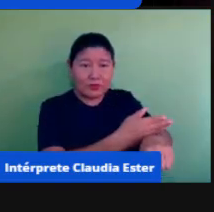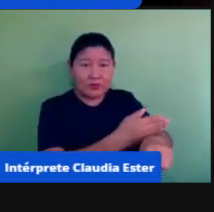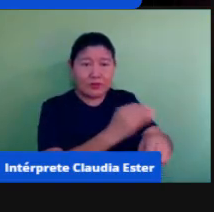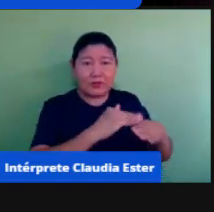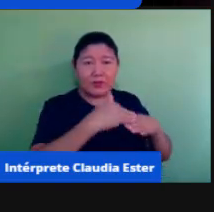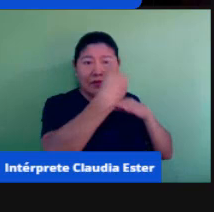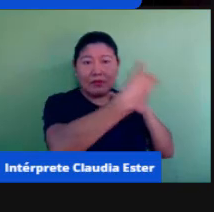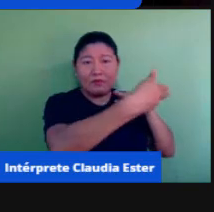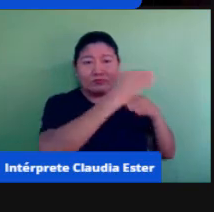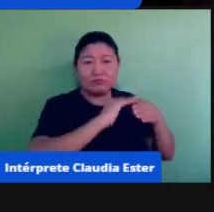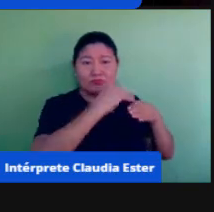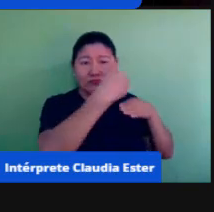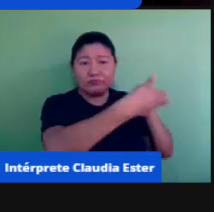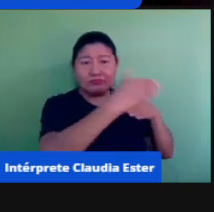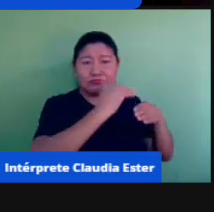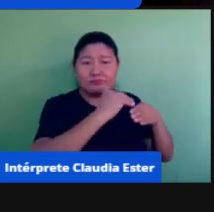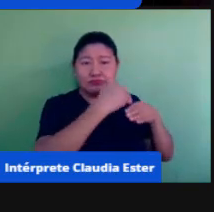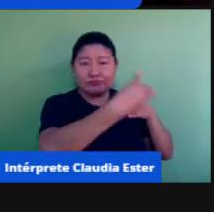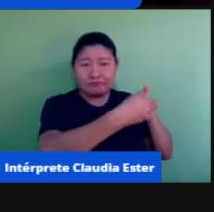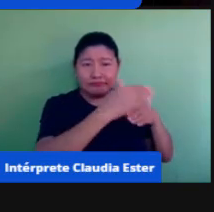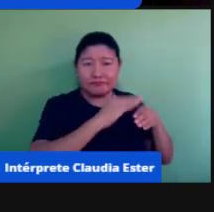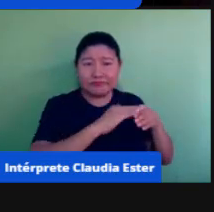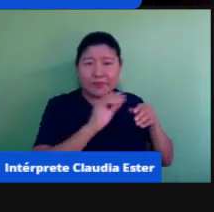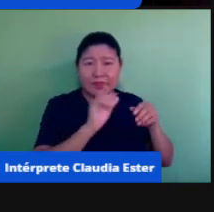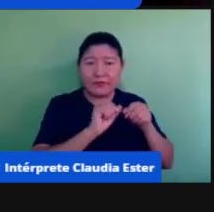seja, 20 abas, você consegue fazer 20